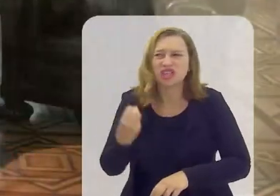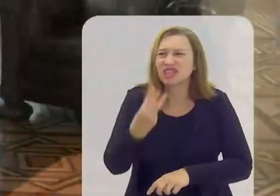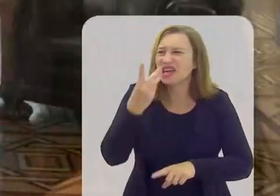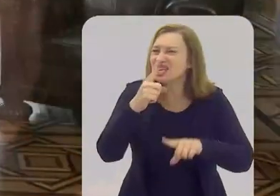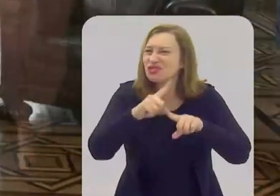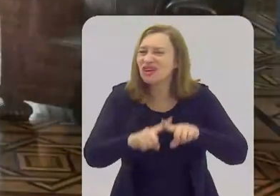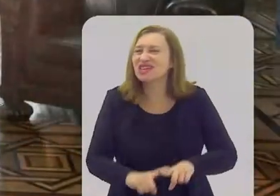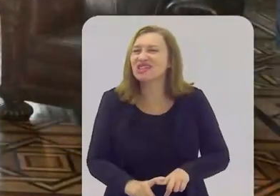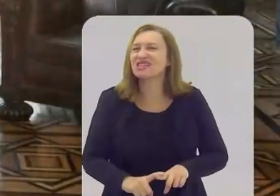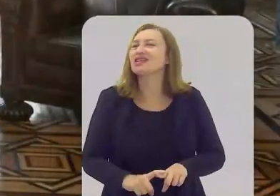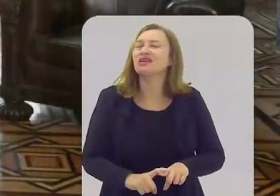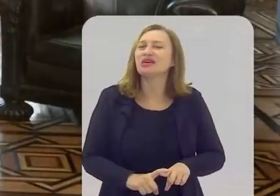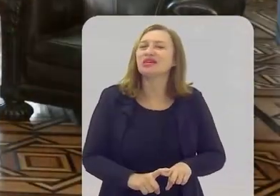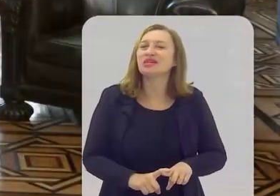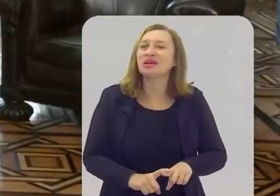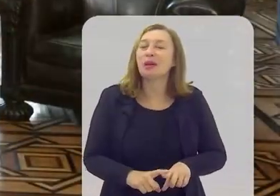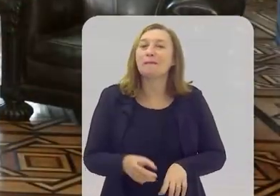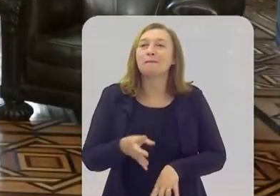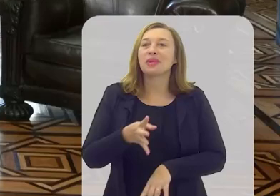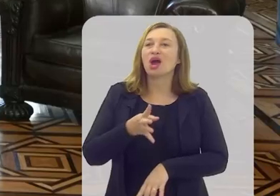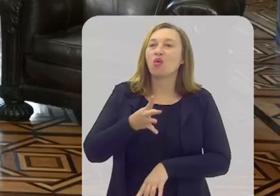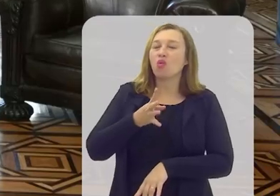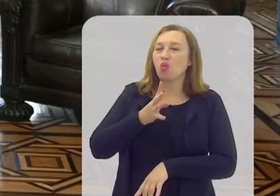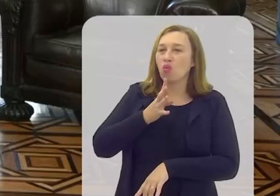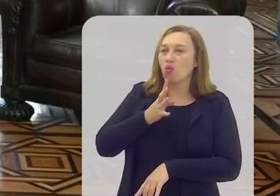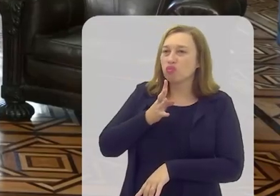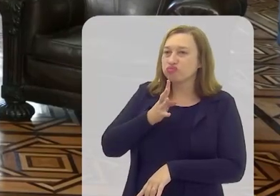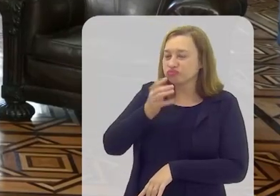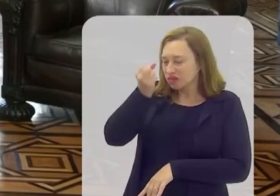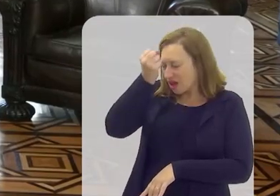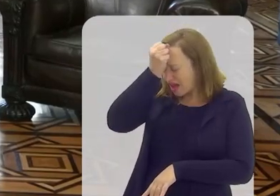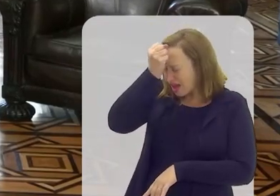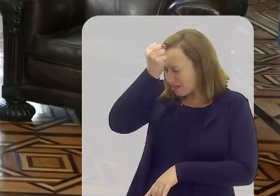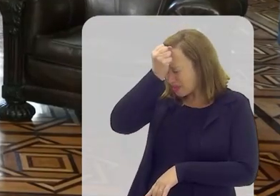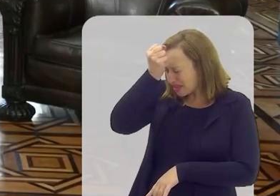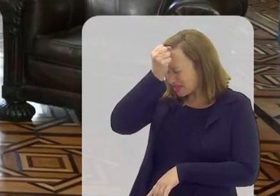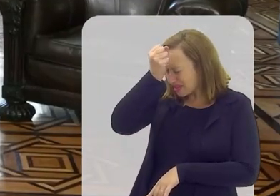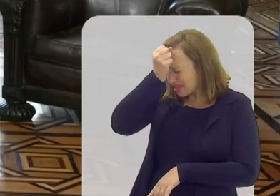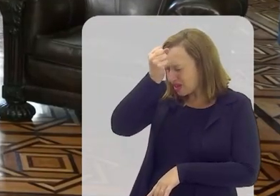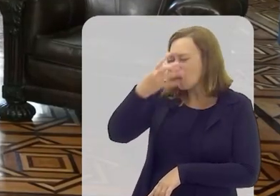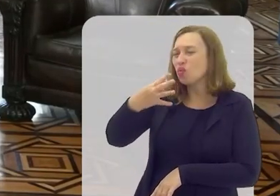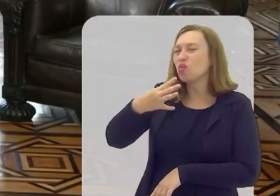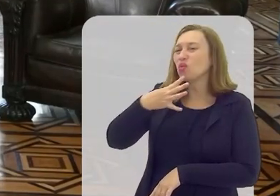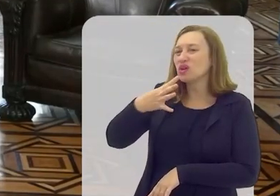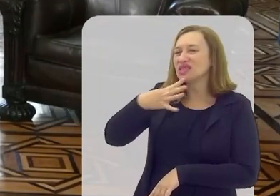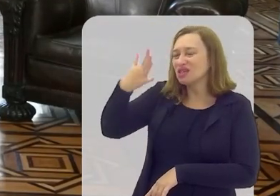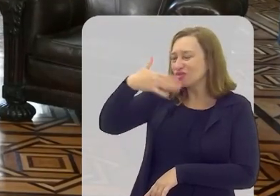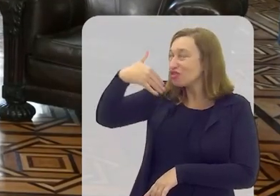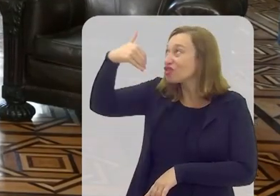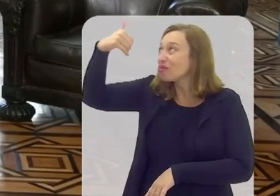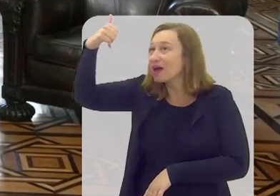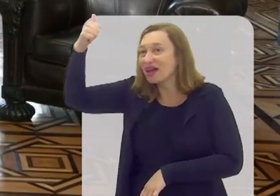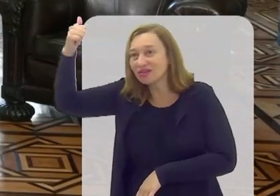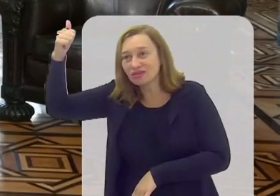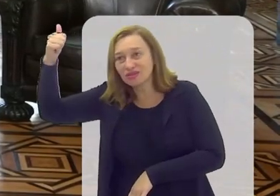Precisou ouvir três vezes para reconhecer o seu chamado